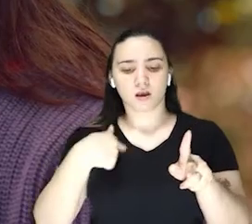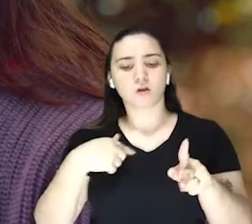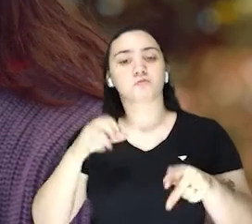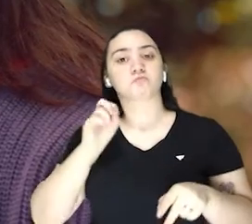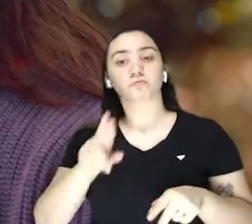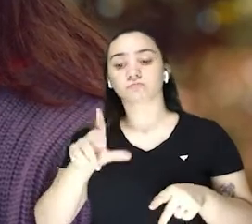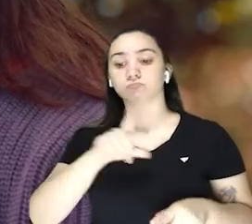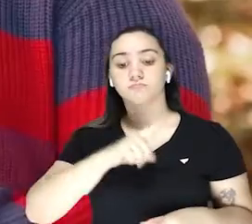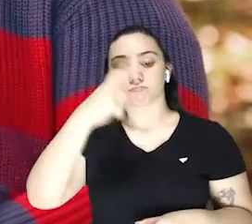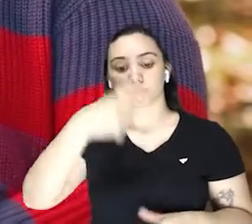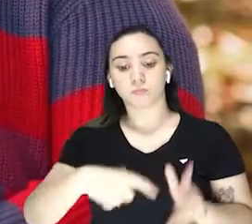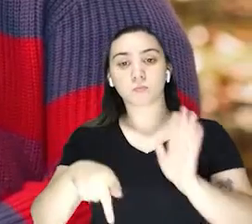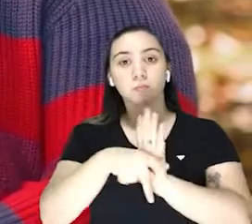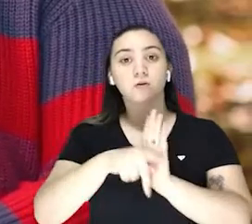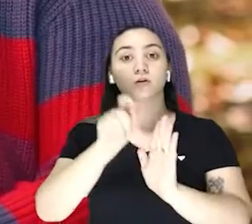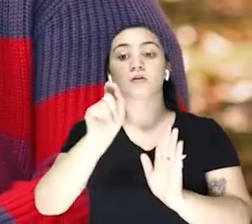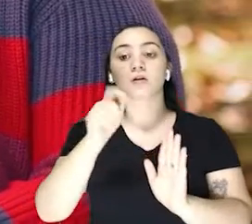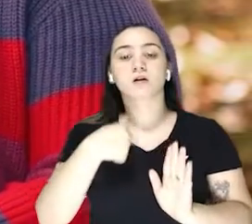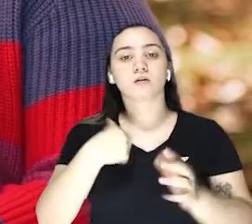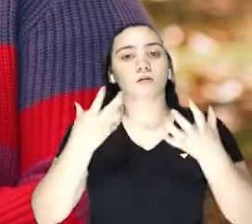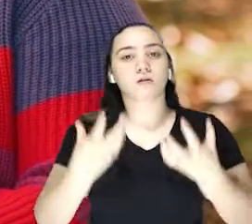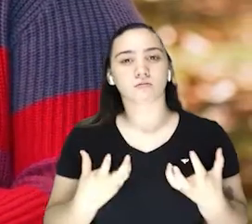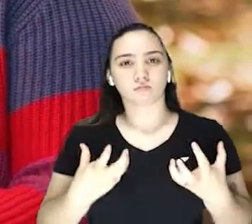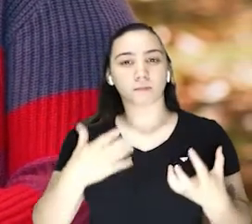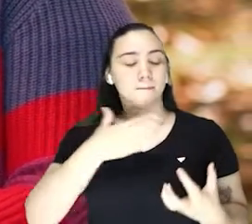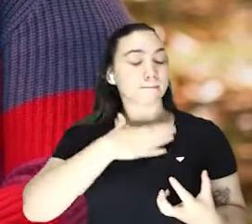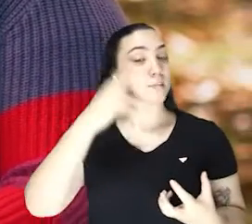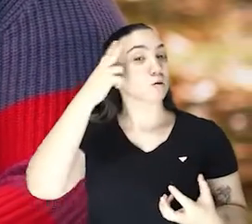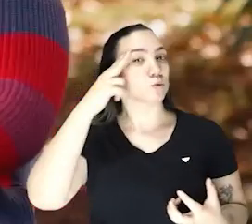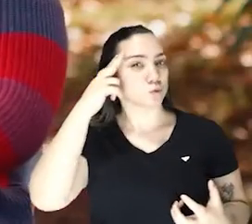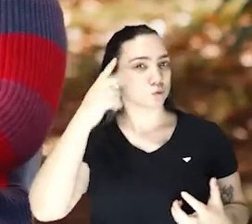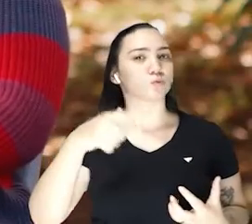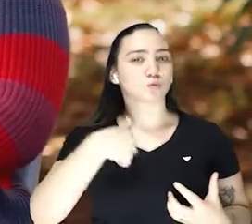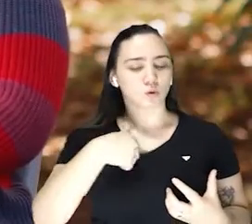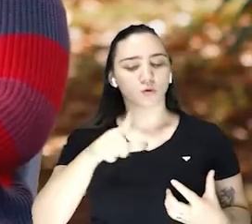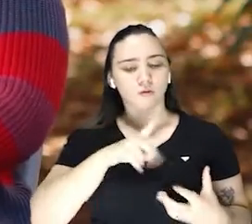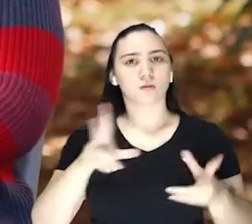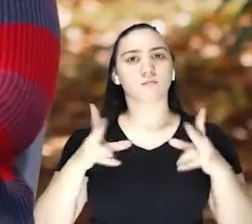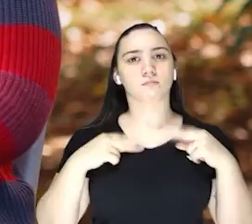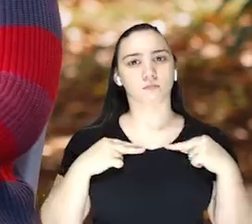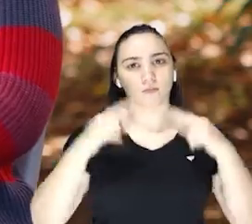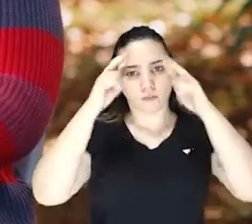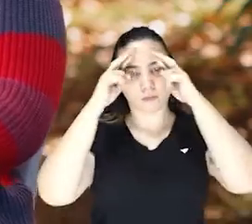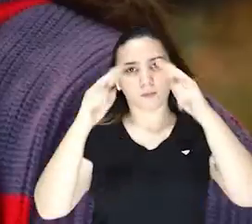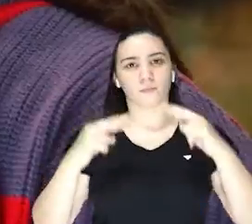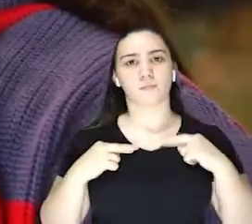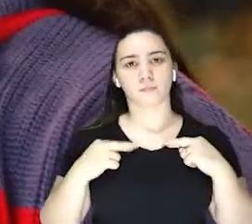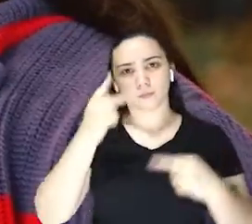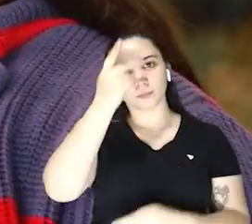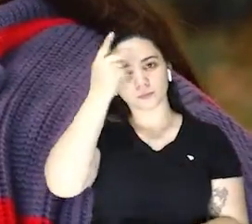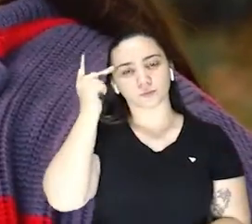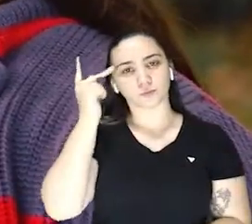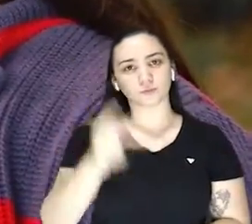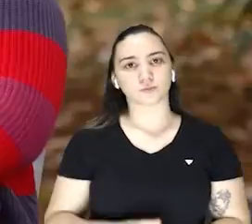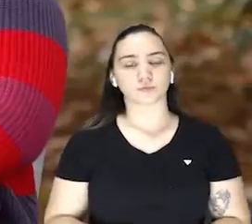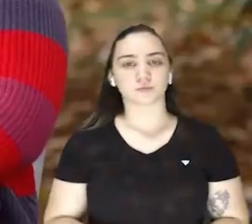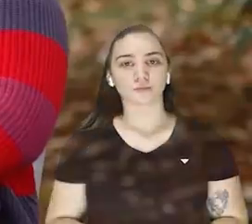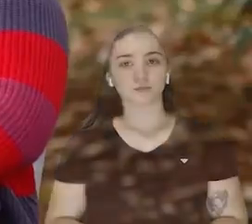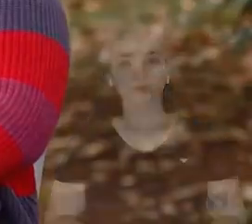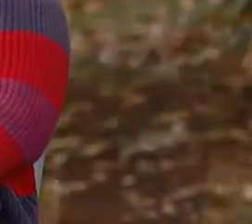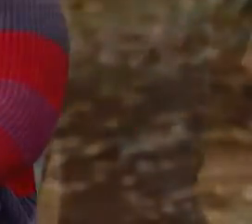as diferenças. Eu vou ser quando eu crescer, porque é meu sonho. Eu mereço